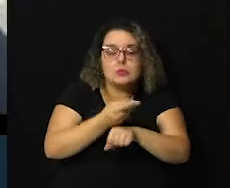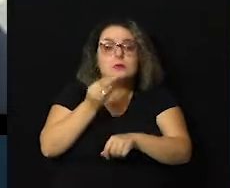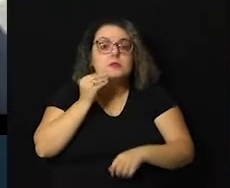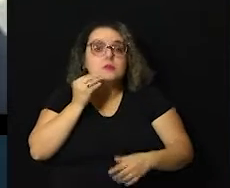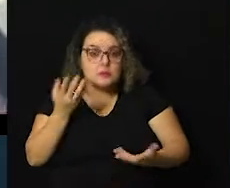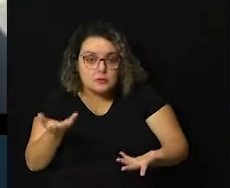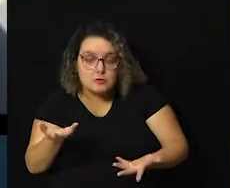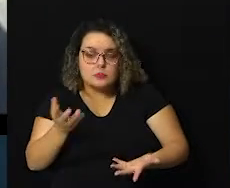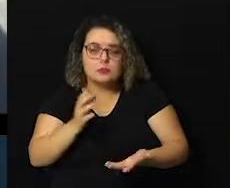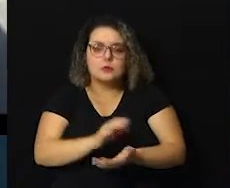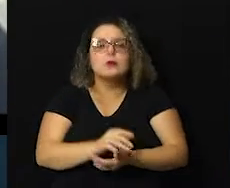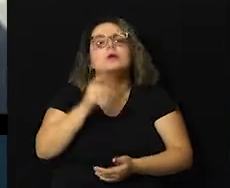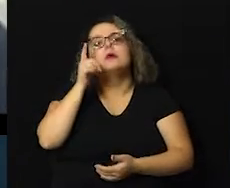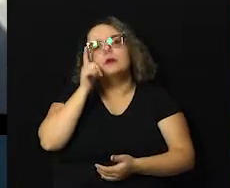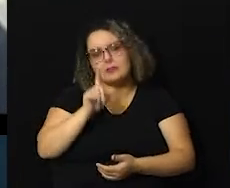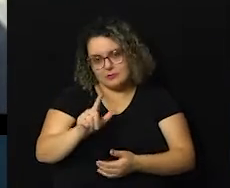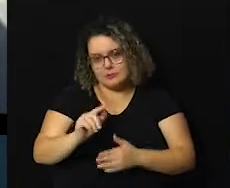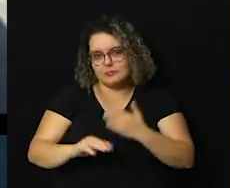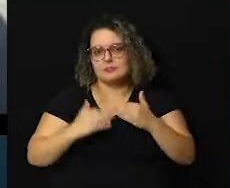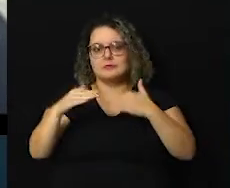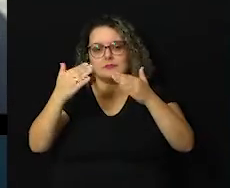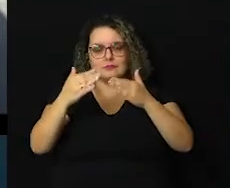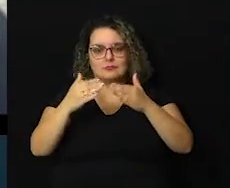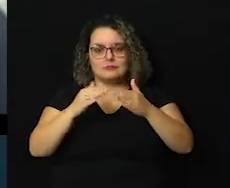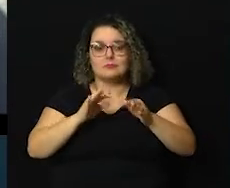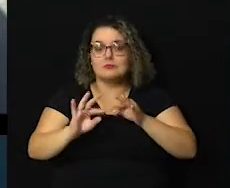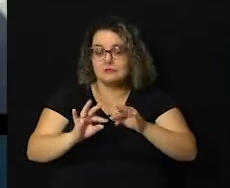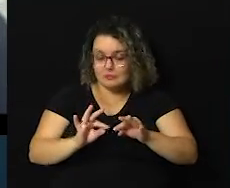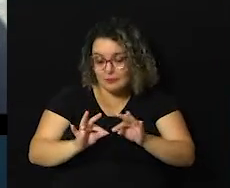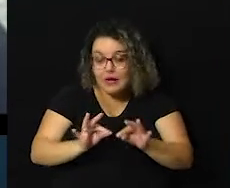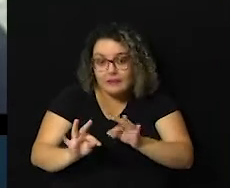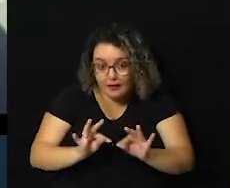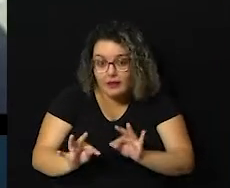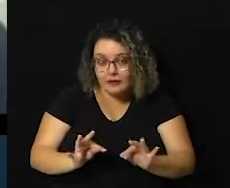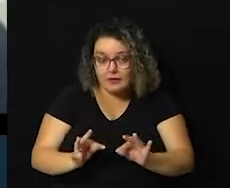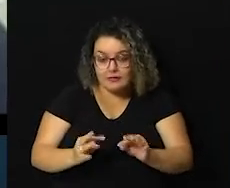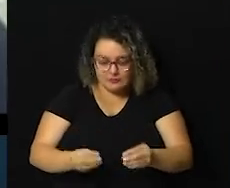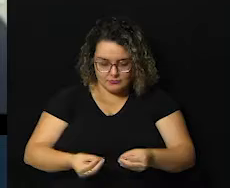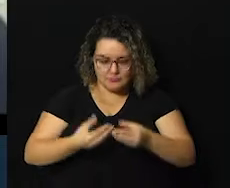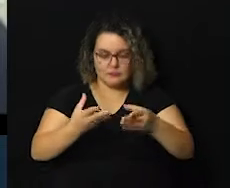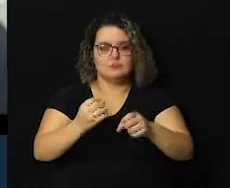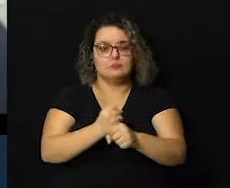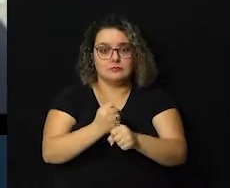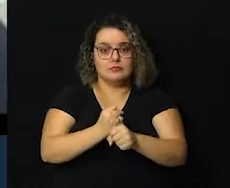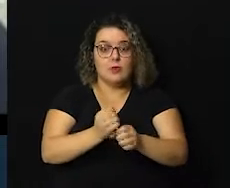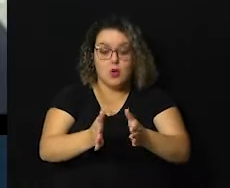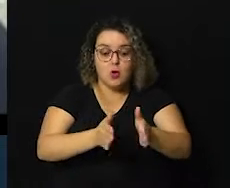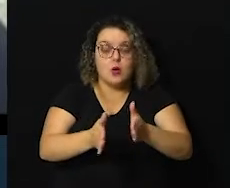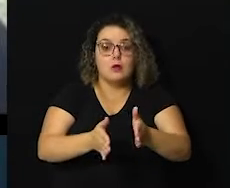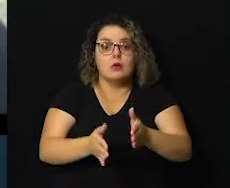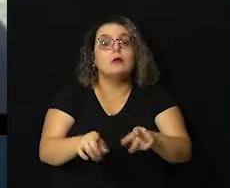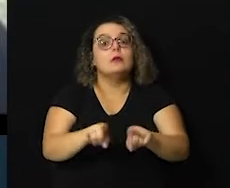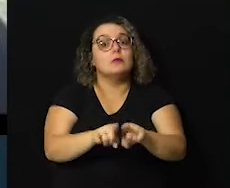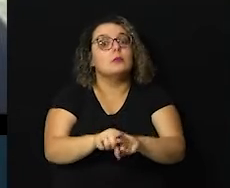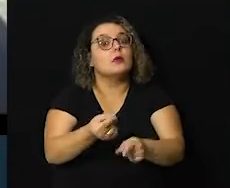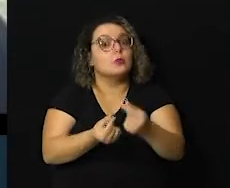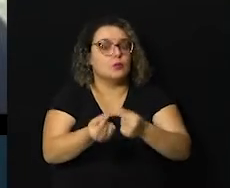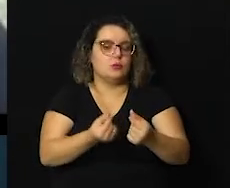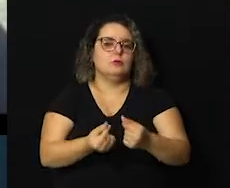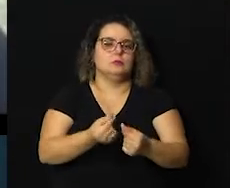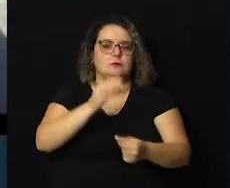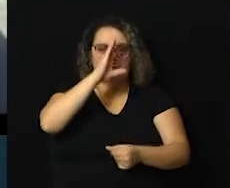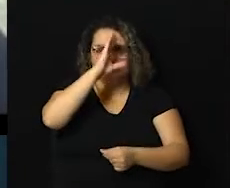calejando testando né e eu consegui divulgar metodologia que a gente consegue entregar uma obra dentro do prazo e dentro do custo